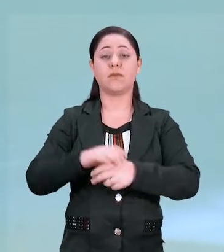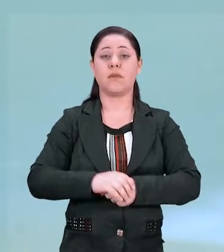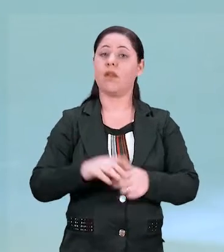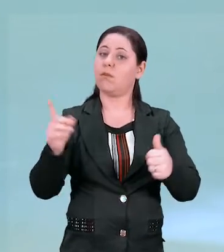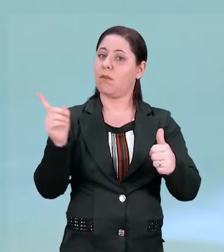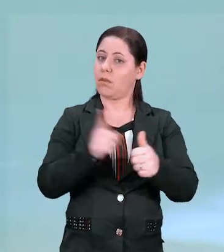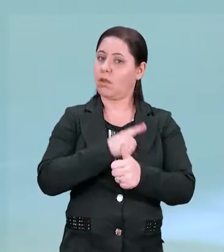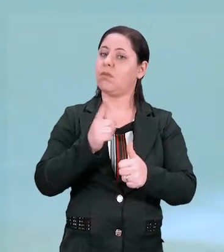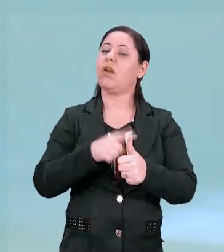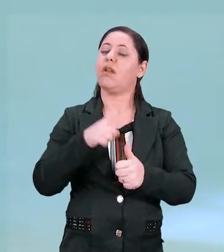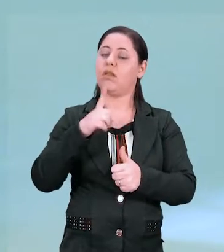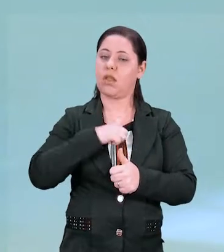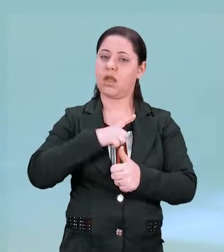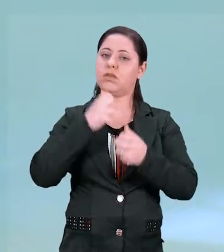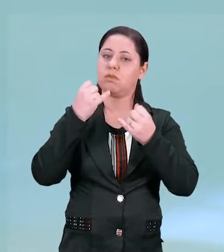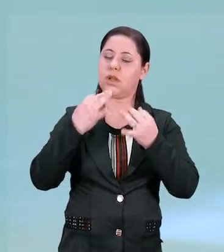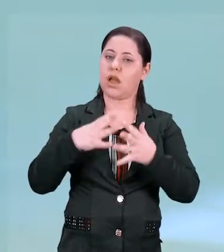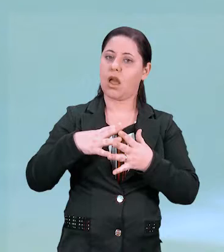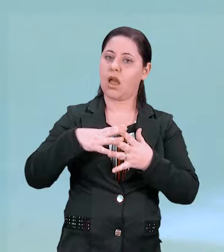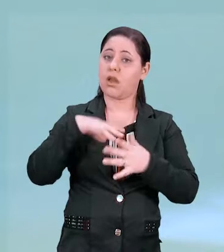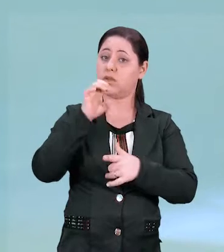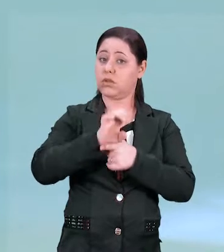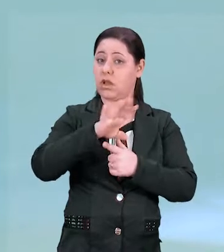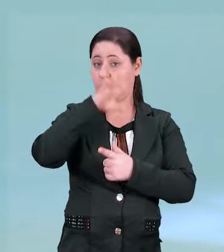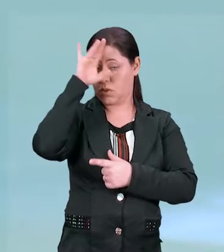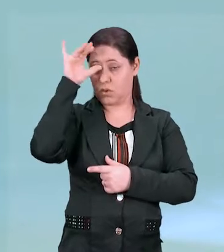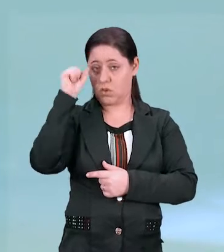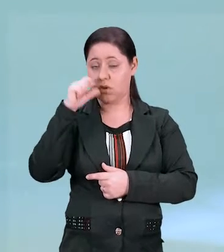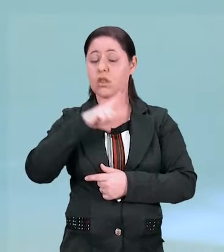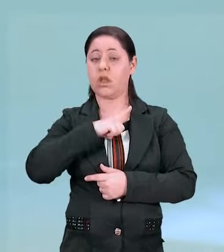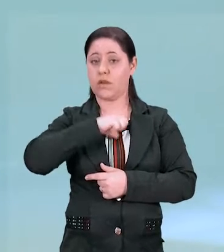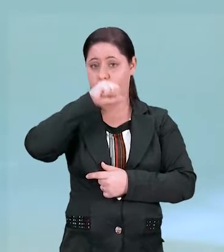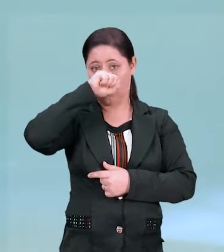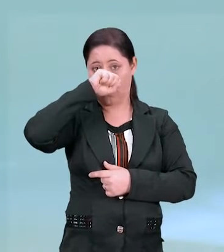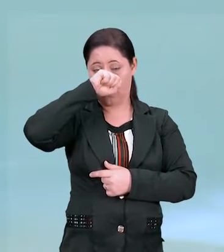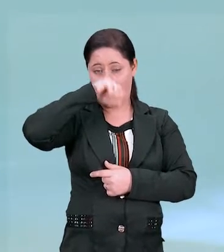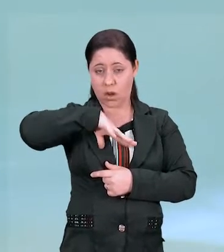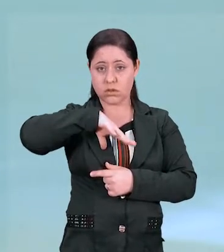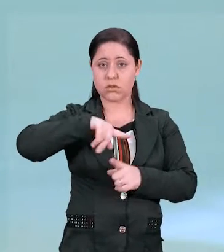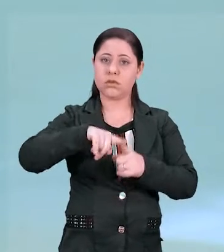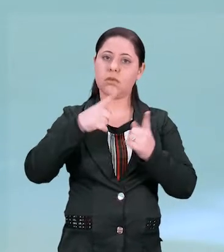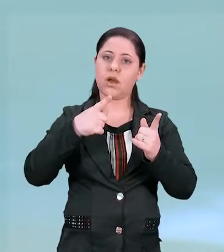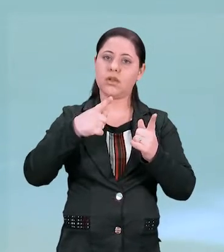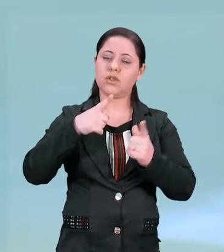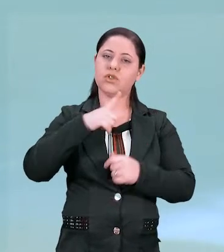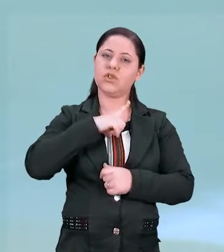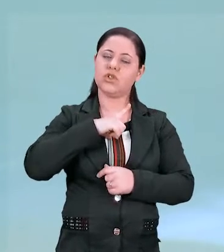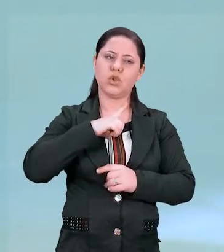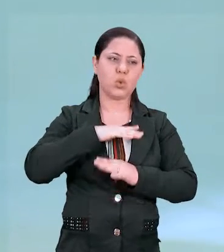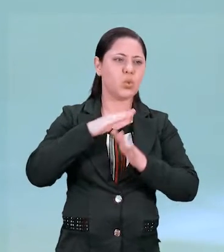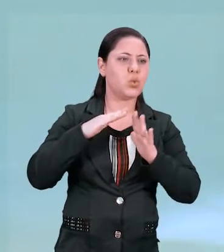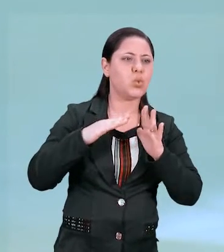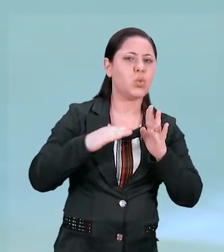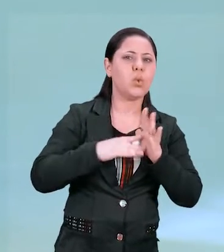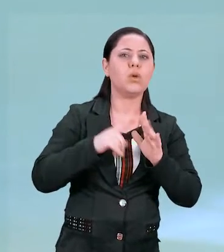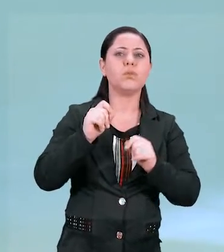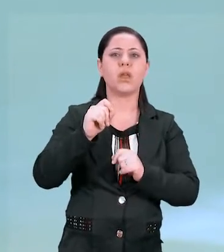dizer que nós temos violência no Mato Grosso do Sul, mas nós tínhamos tudo para ser um estado